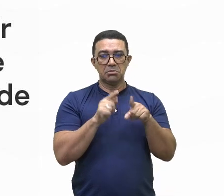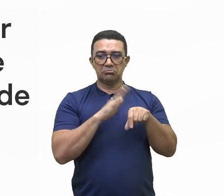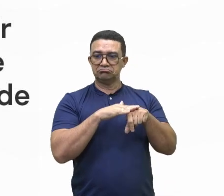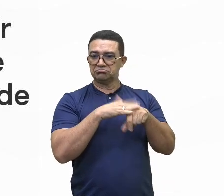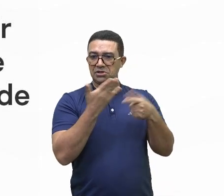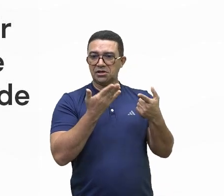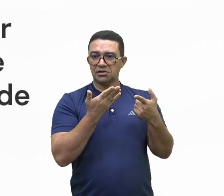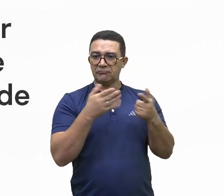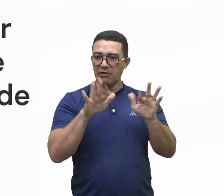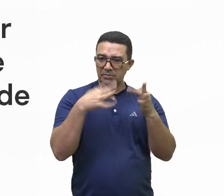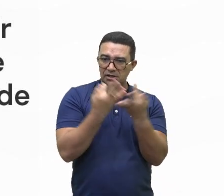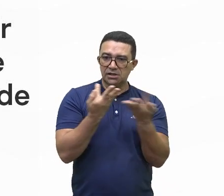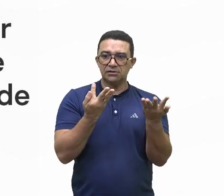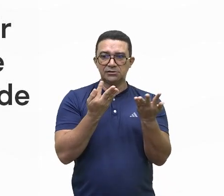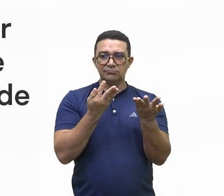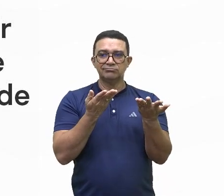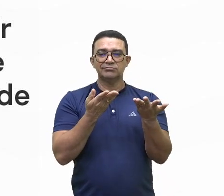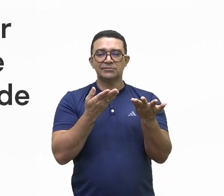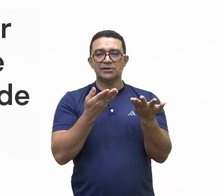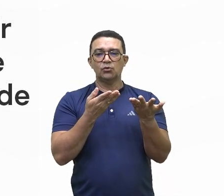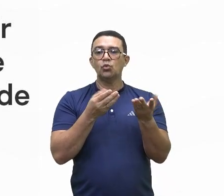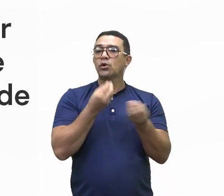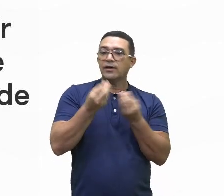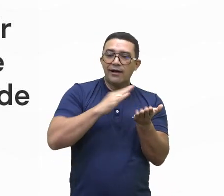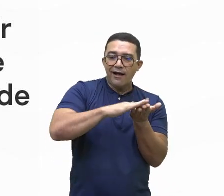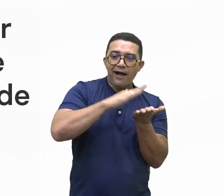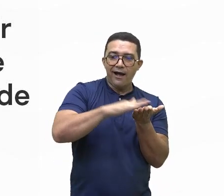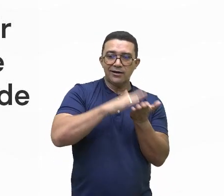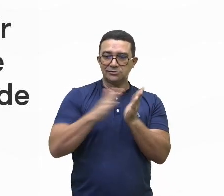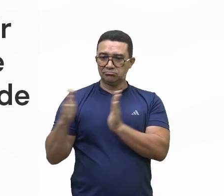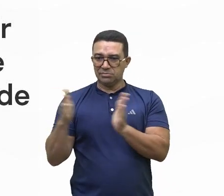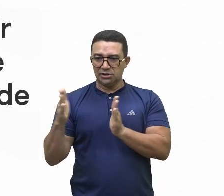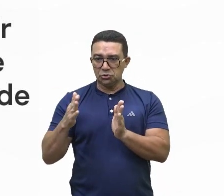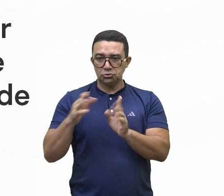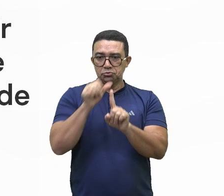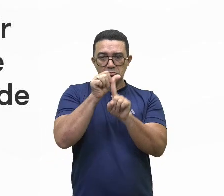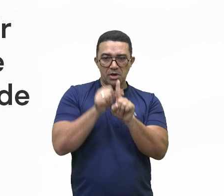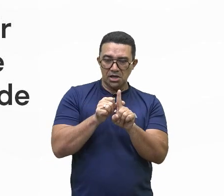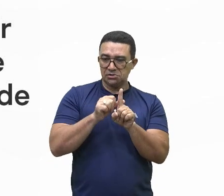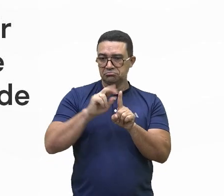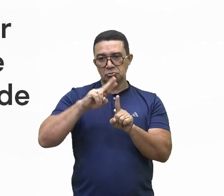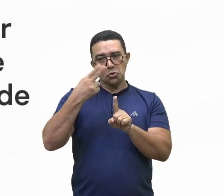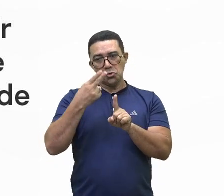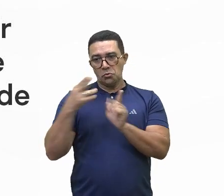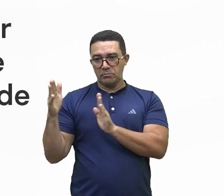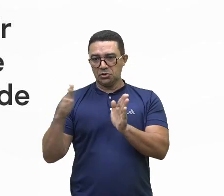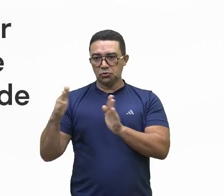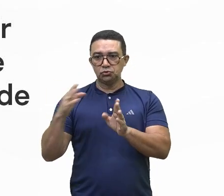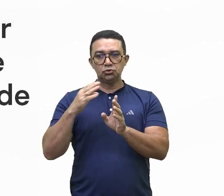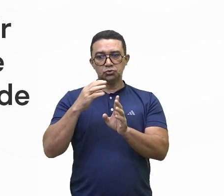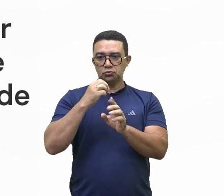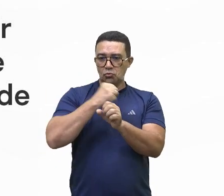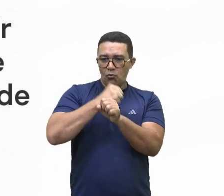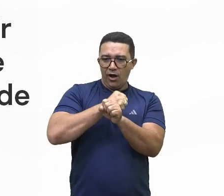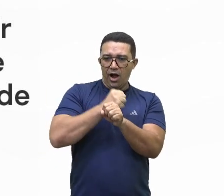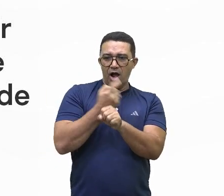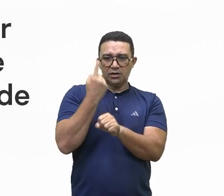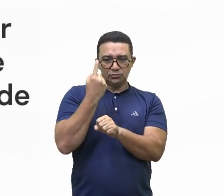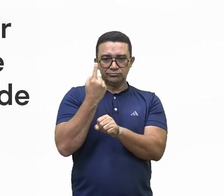renda, ganha e o que gasta durante um período, durante um mês ou durante um ano. É bom você fazer esse